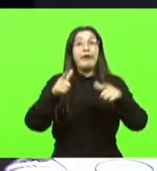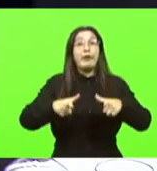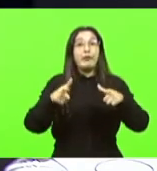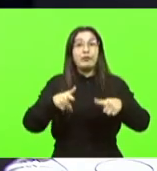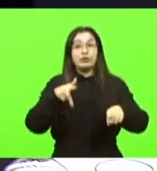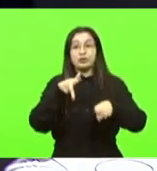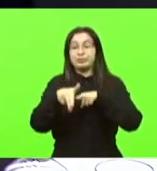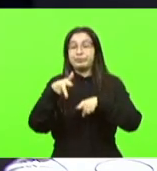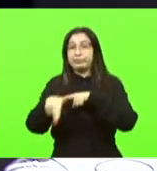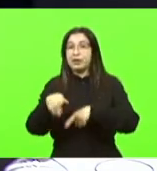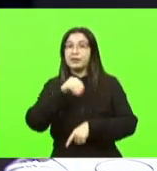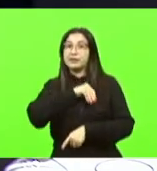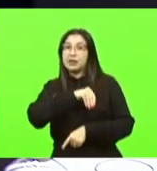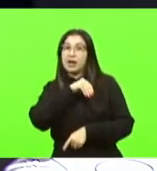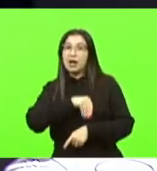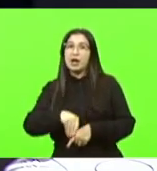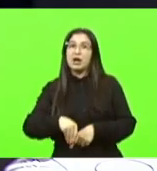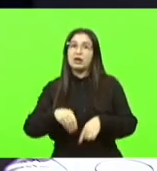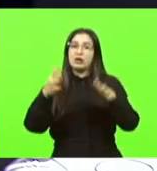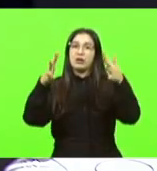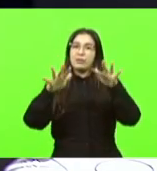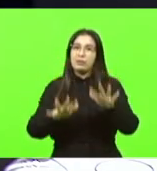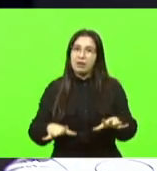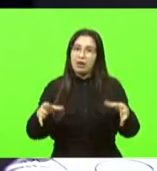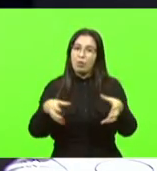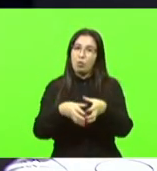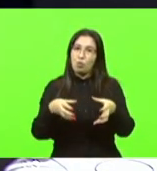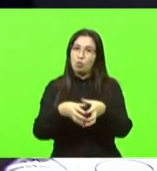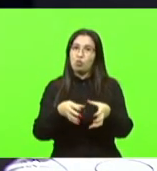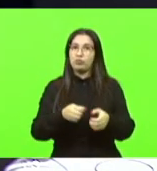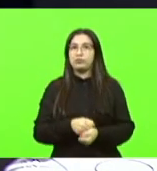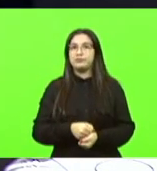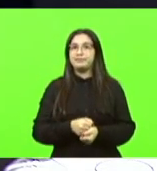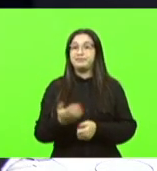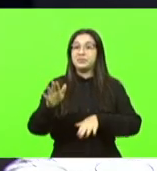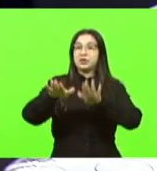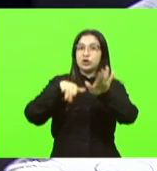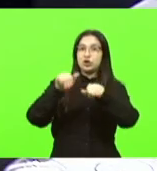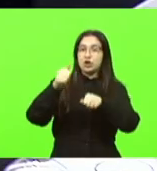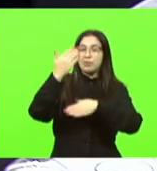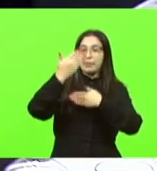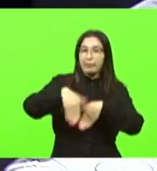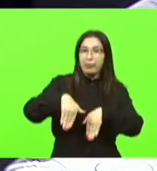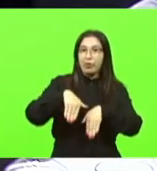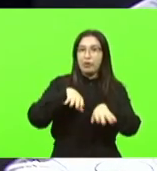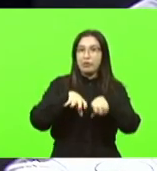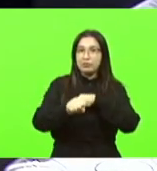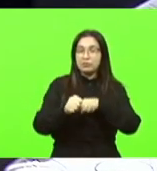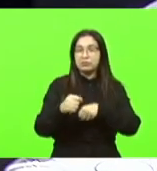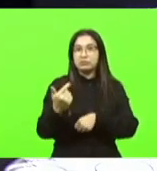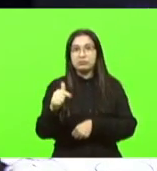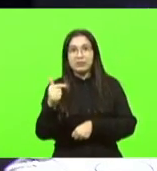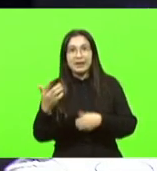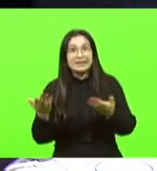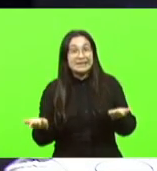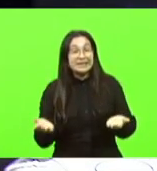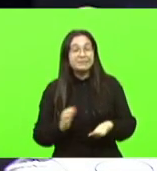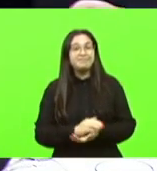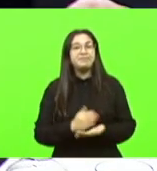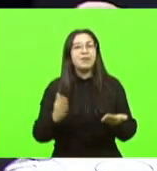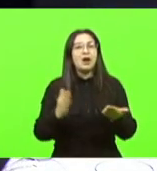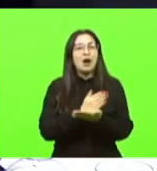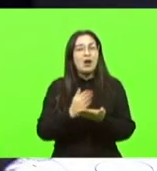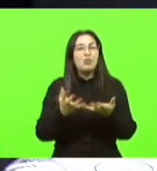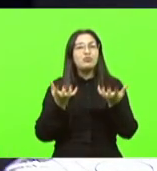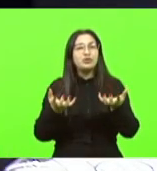não chama para concurso E aí nós vemos o setor público encolhendo que aquilo que alguns querem ver o